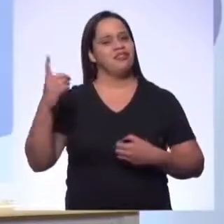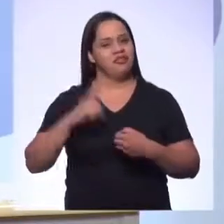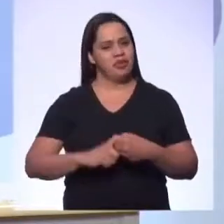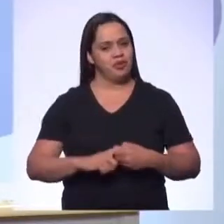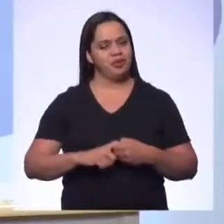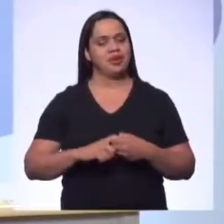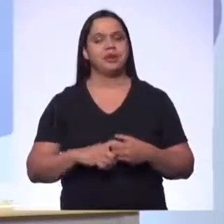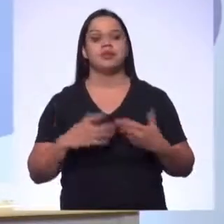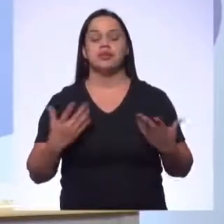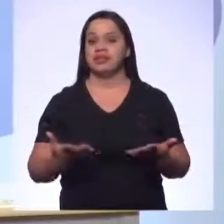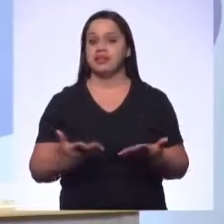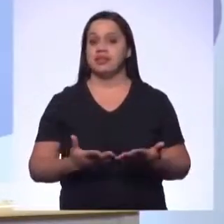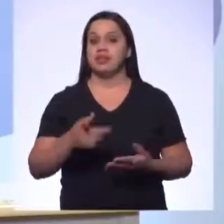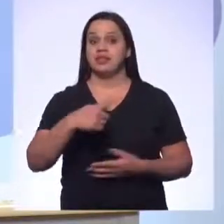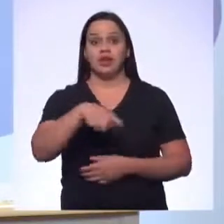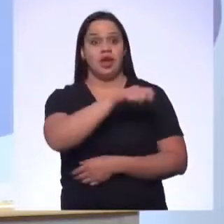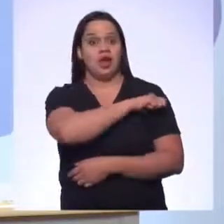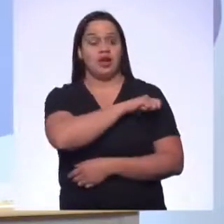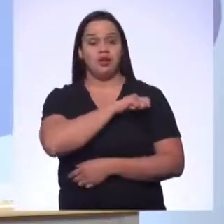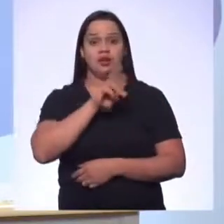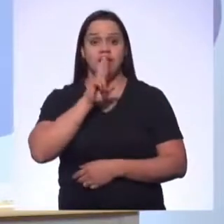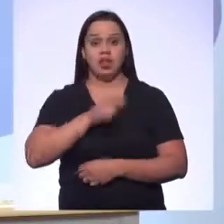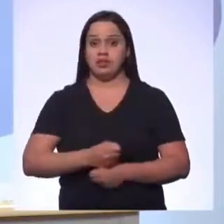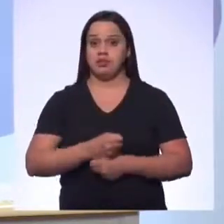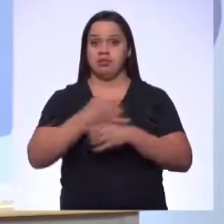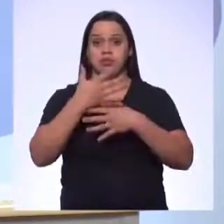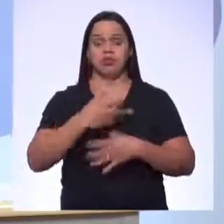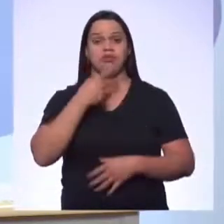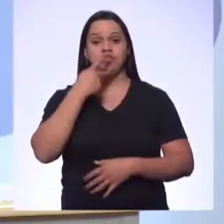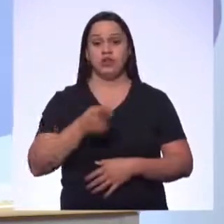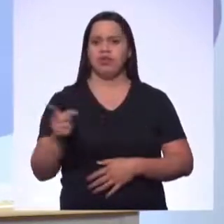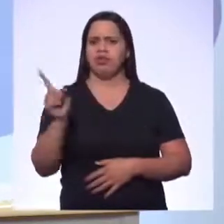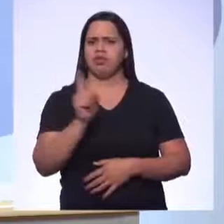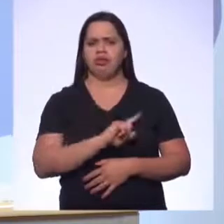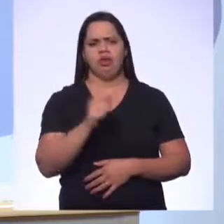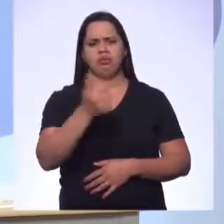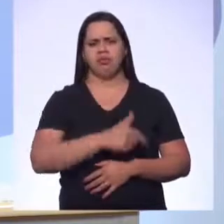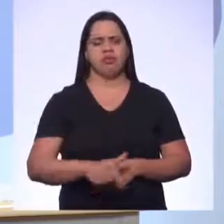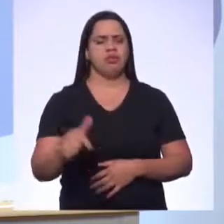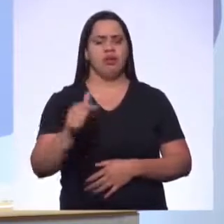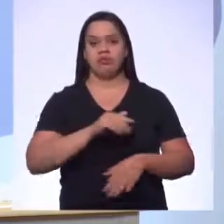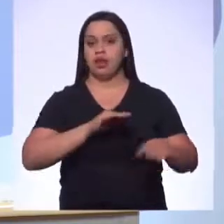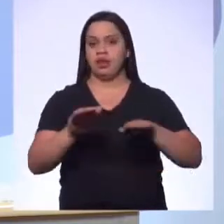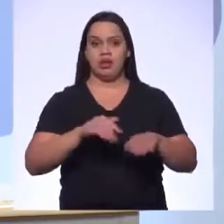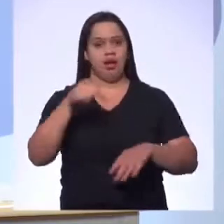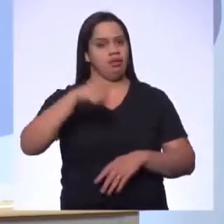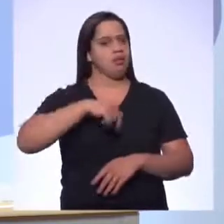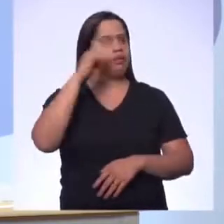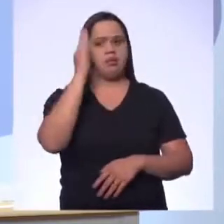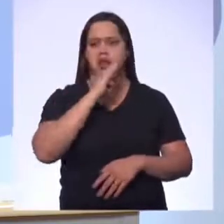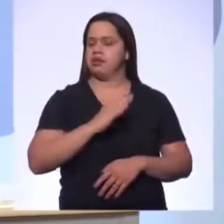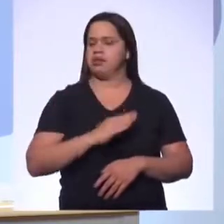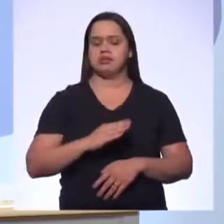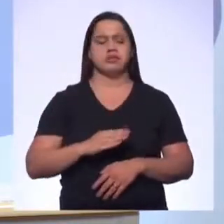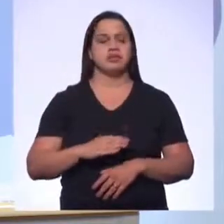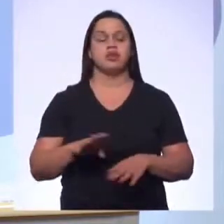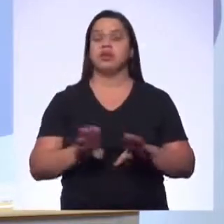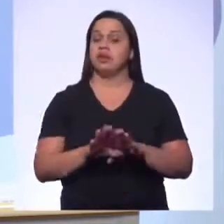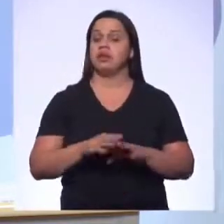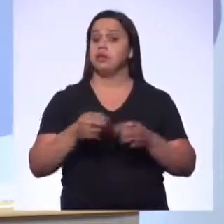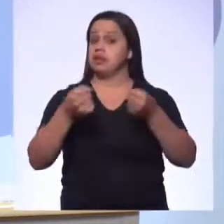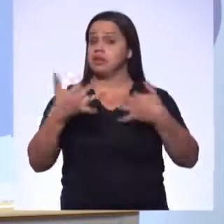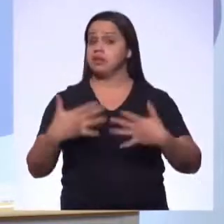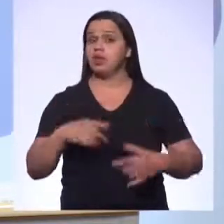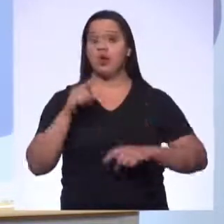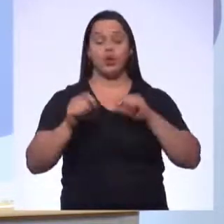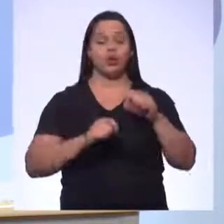Voltamos. Muitos estudantes disseram que não, professor Antônio, que não, nós não temos terremoto no Brasil. Muitos justificando